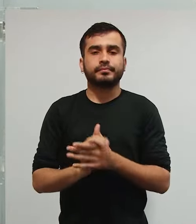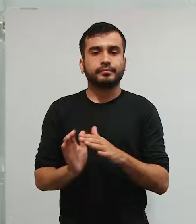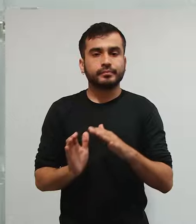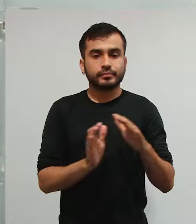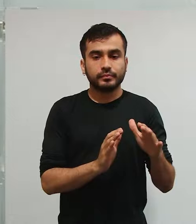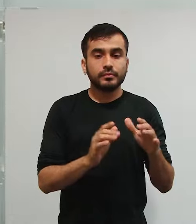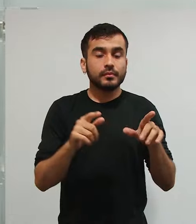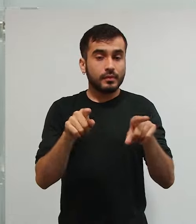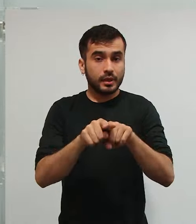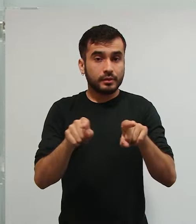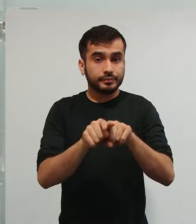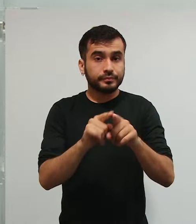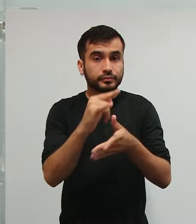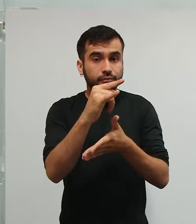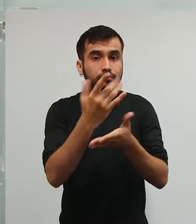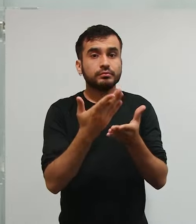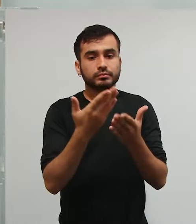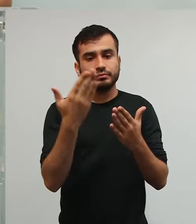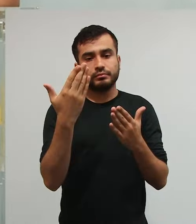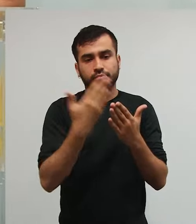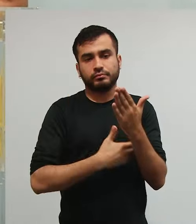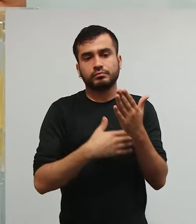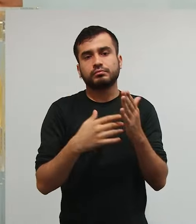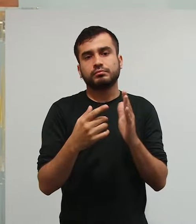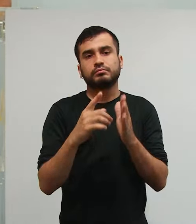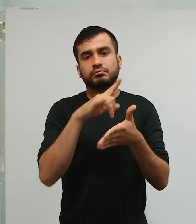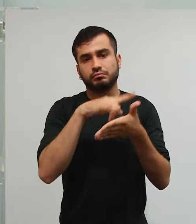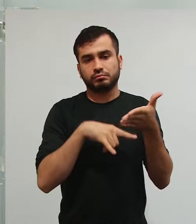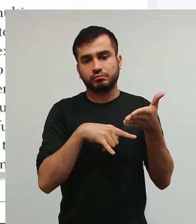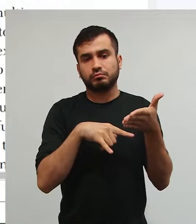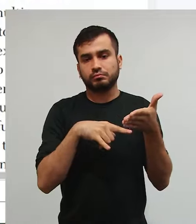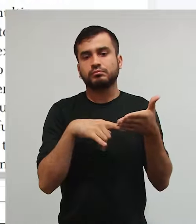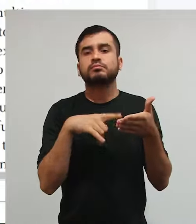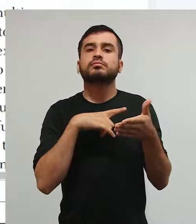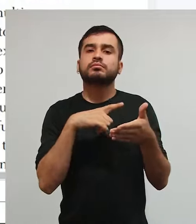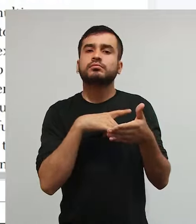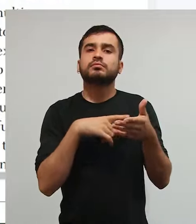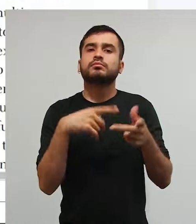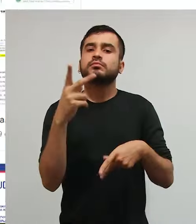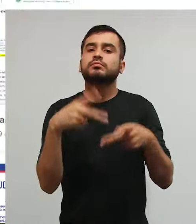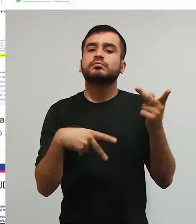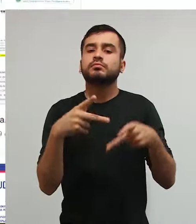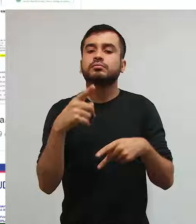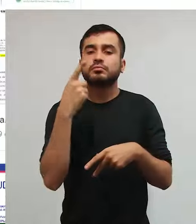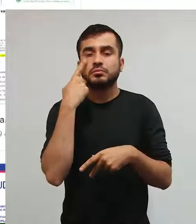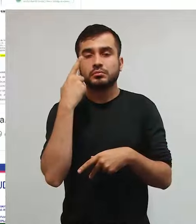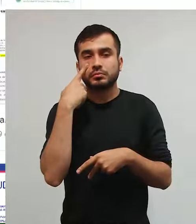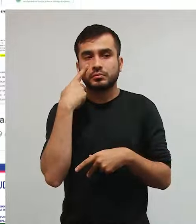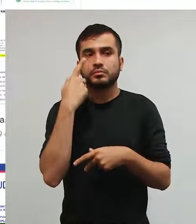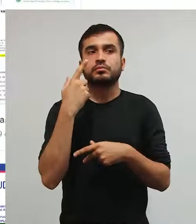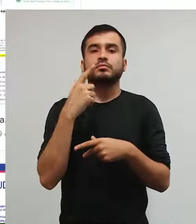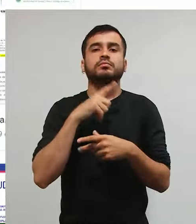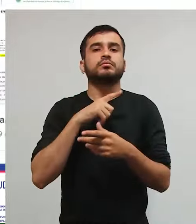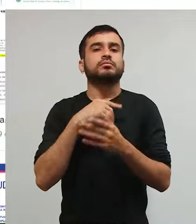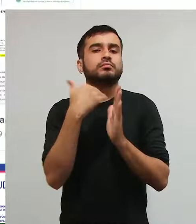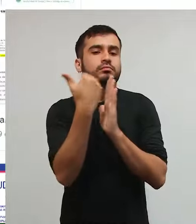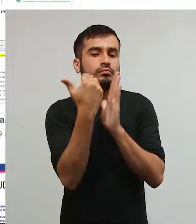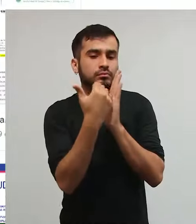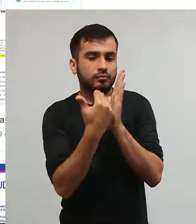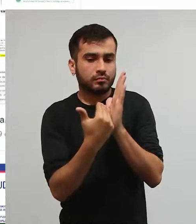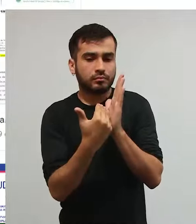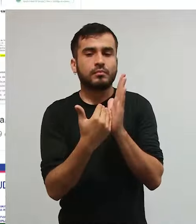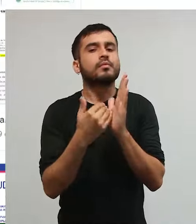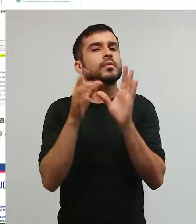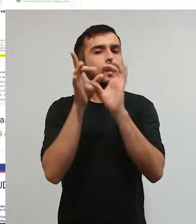conseguir fazer a redação adequada de acordo com o portfólio. Lá no nosso documento,